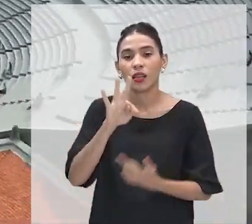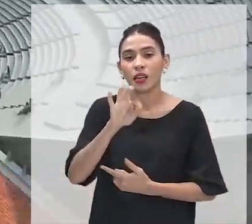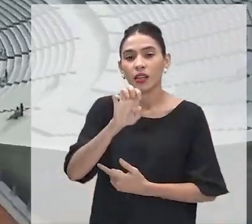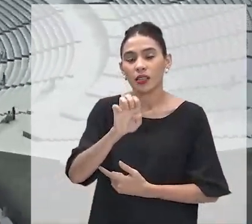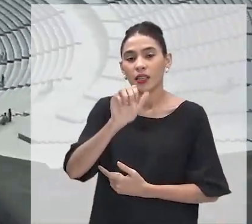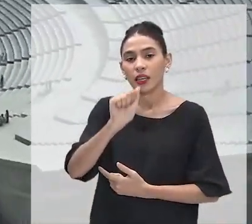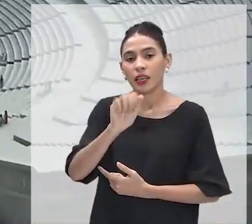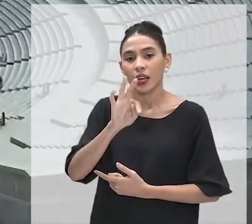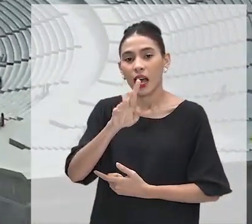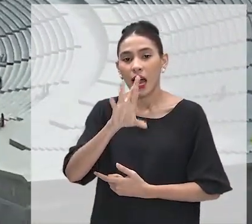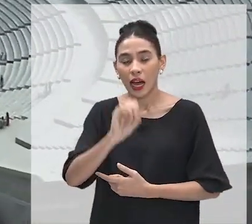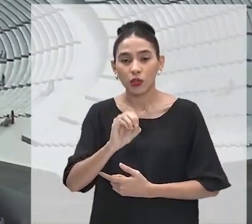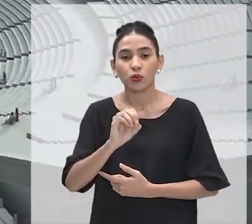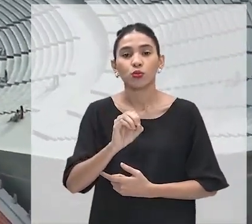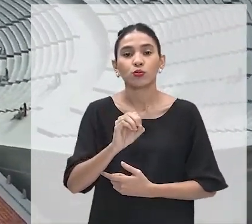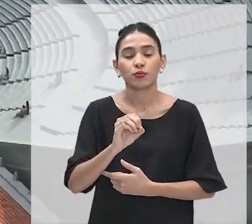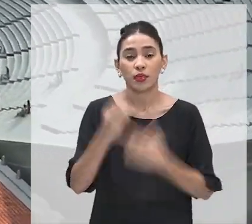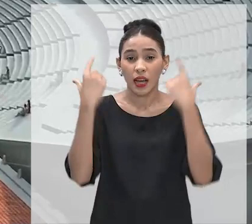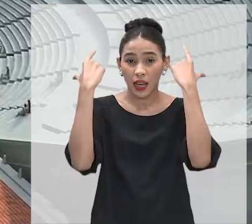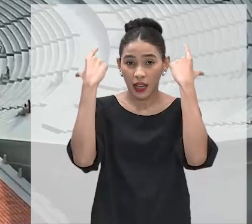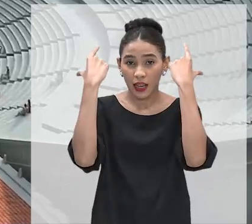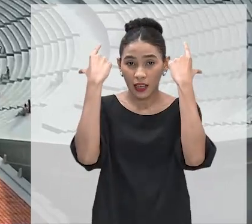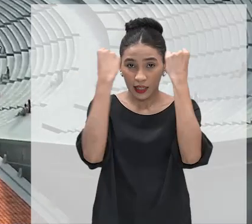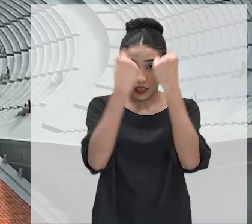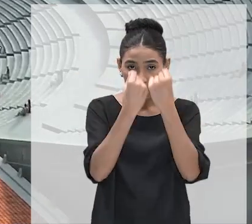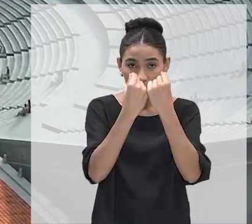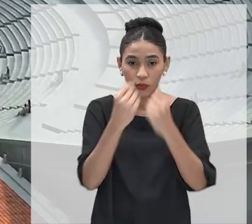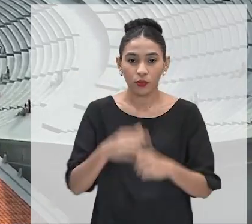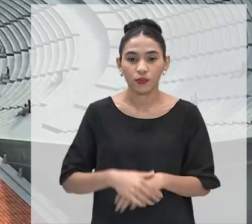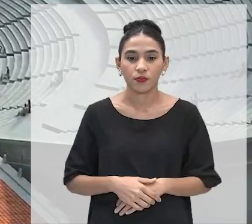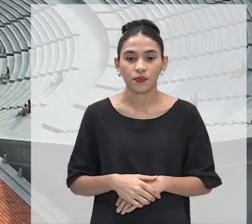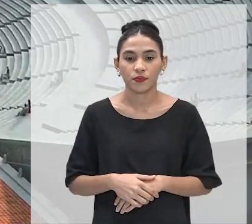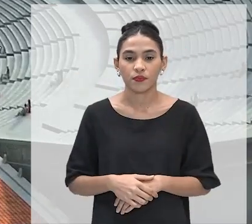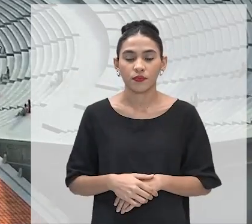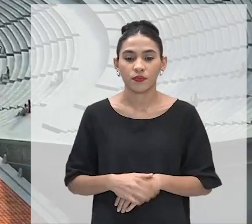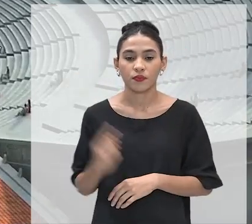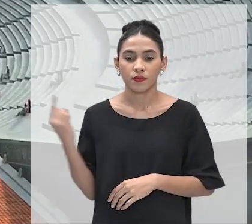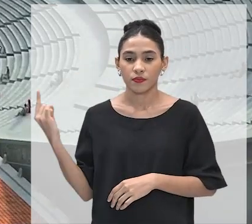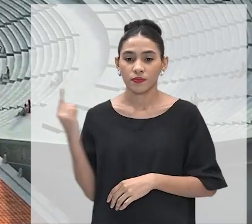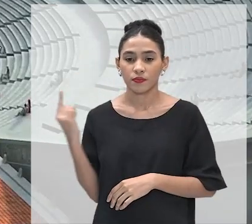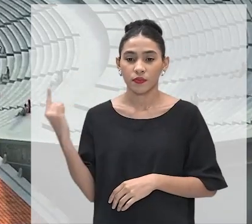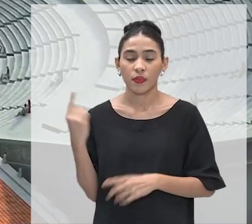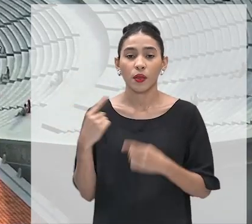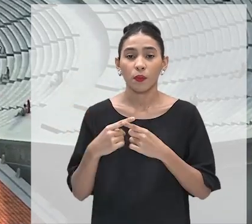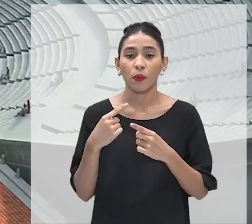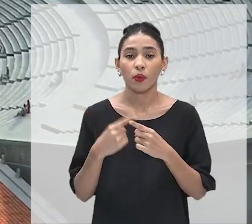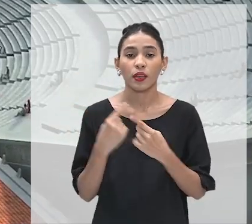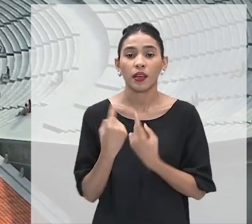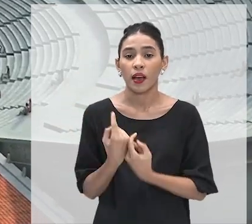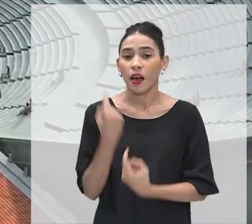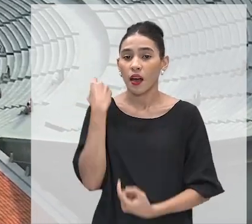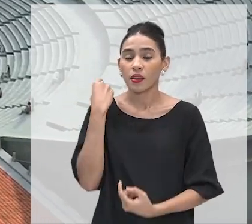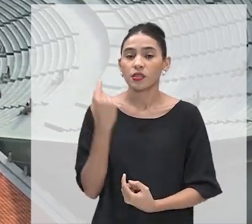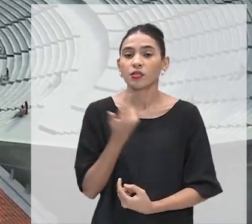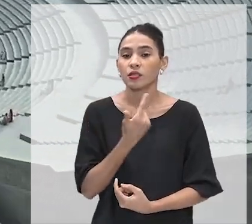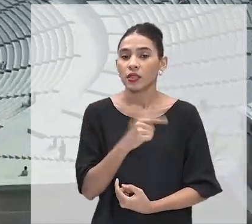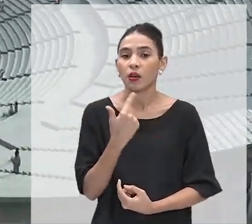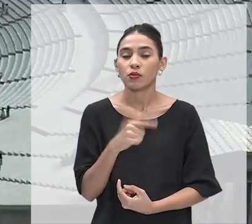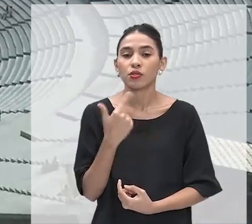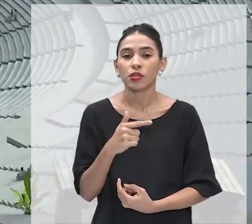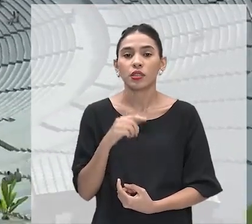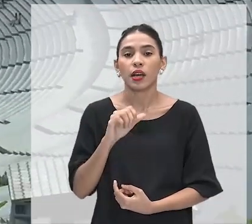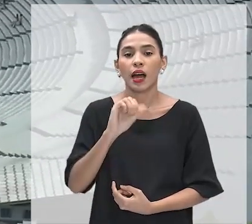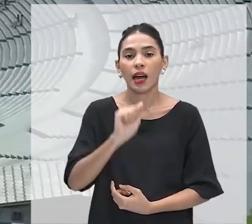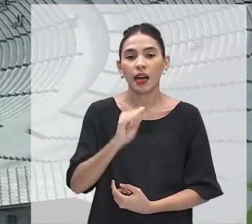ficava geralmente em uma encosta. Vocês estão vendo? Porque nesse período não tinha acústica. Então, a